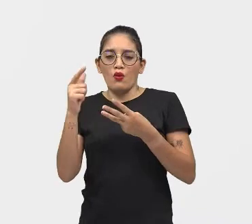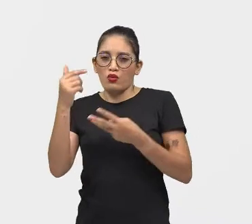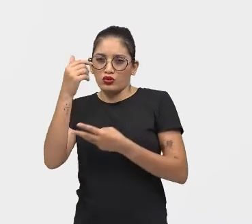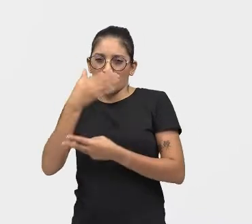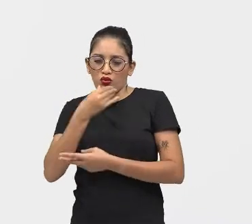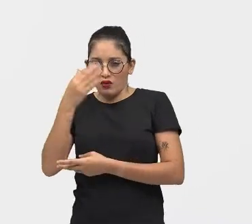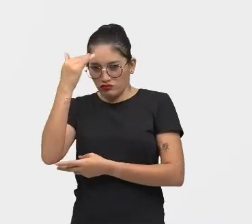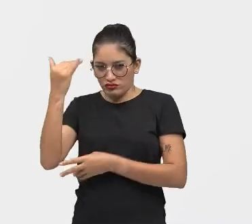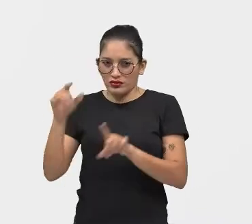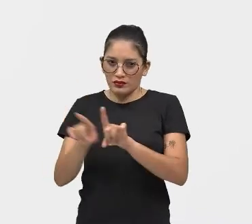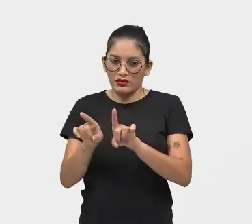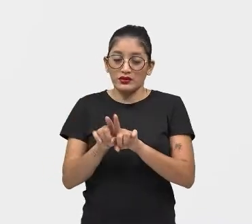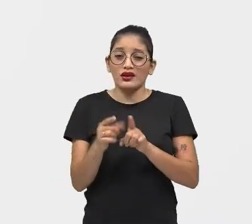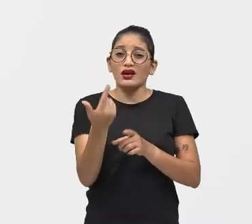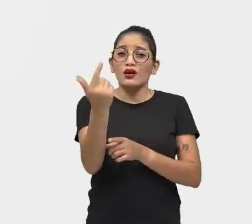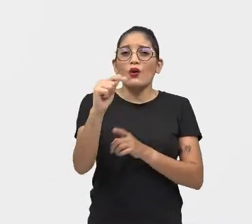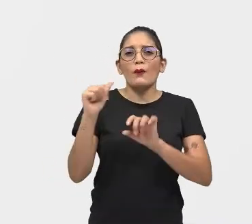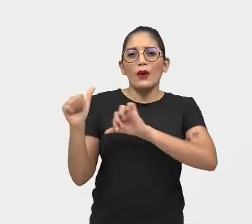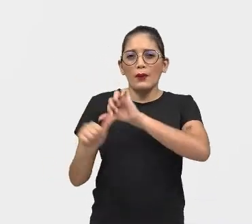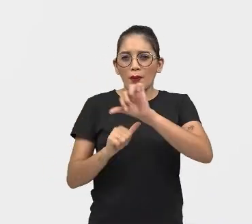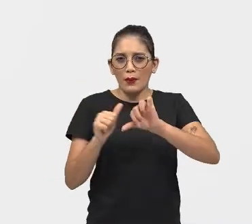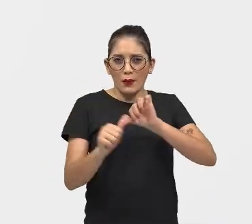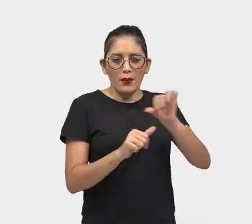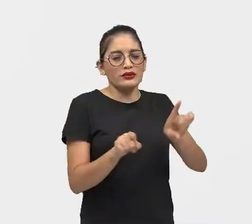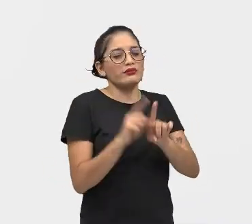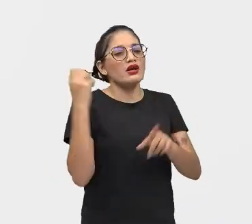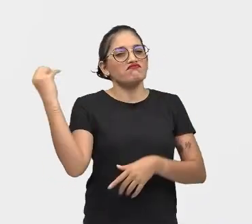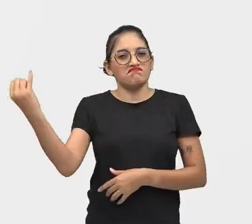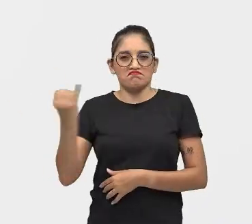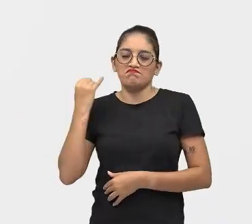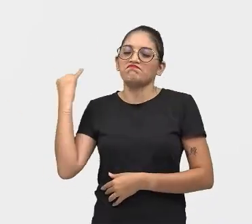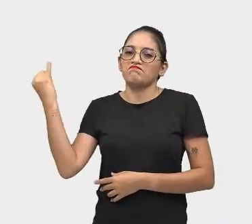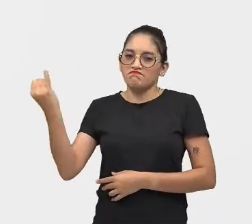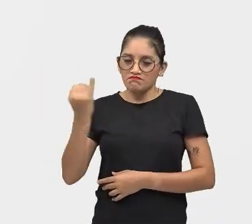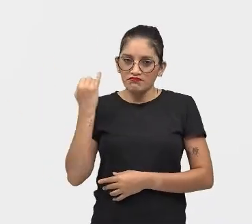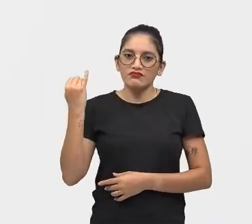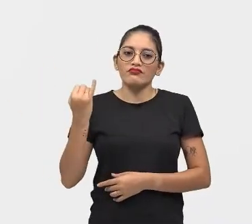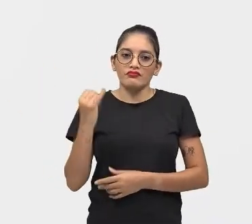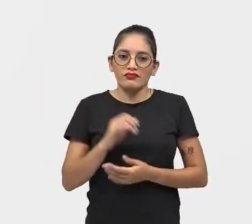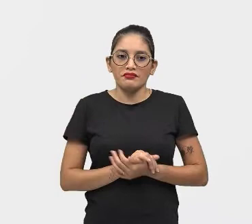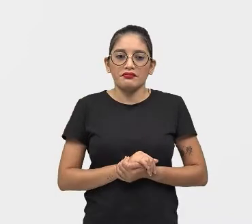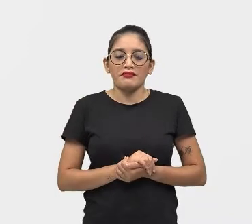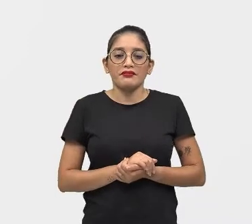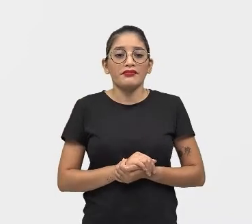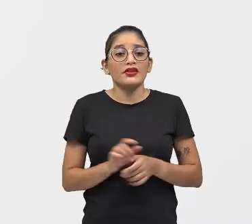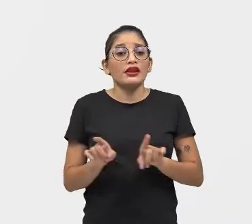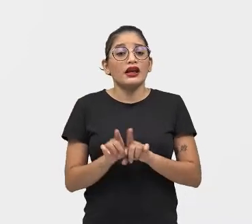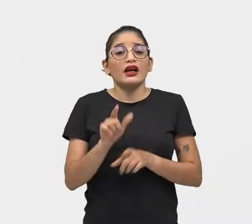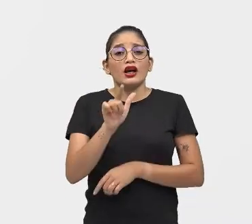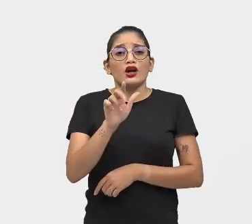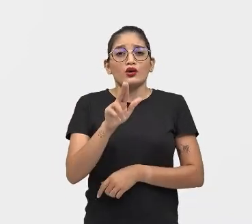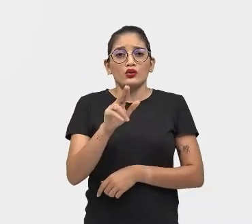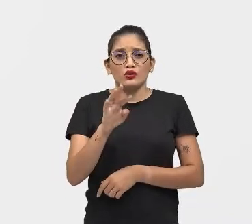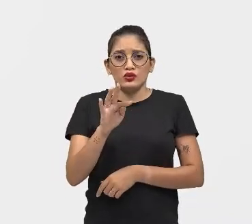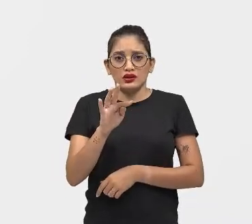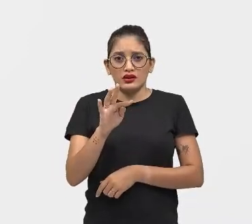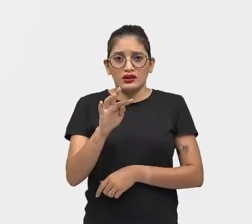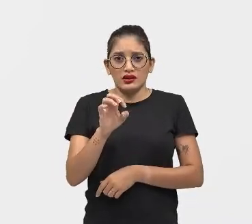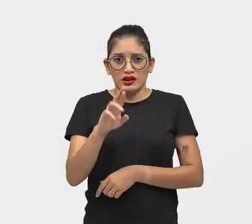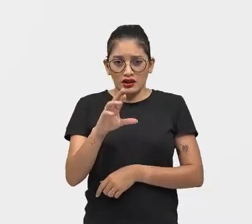outros reformadores que foram importantíssimos. Lutero, ele fez a reforma